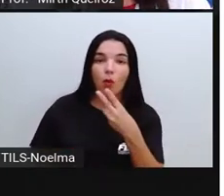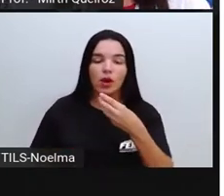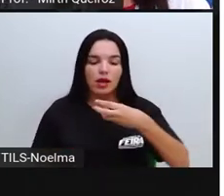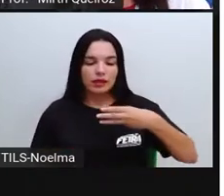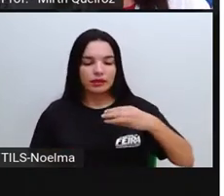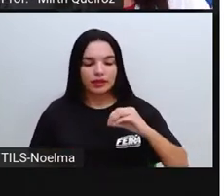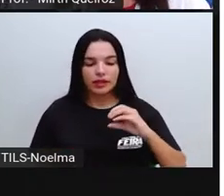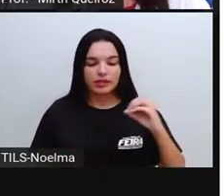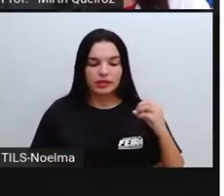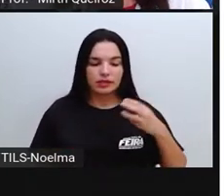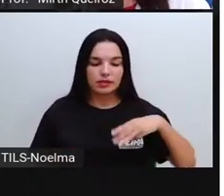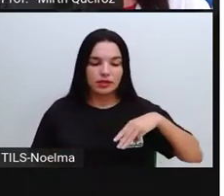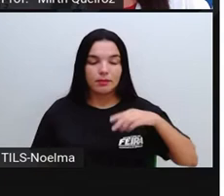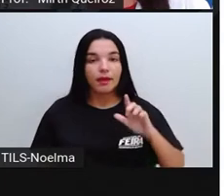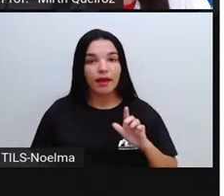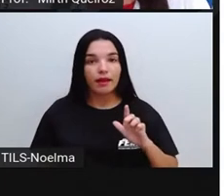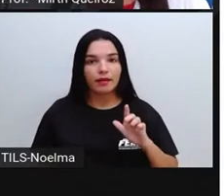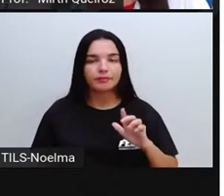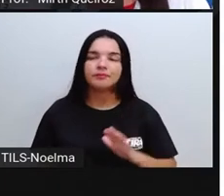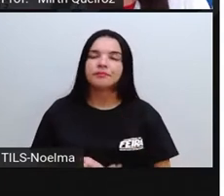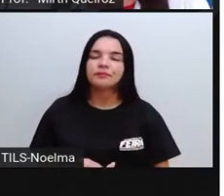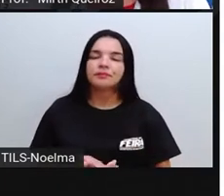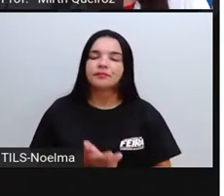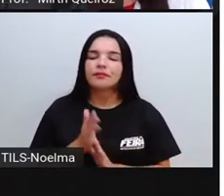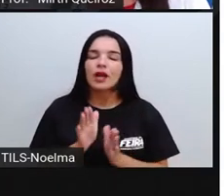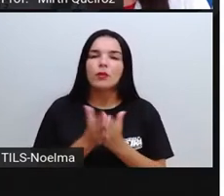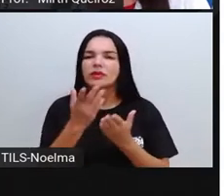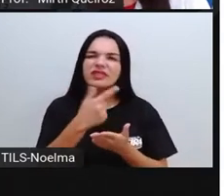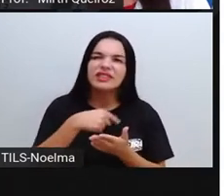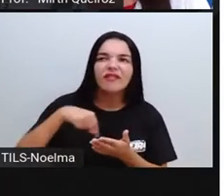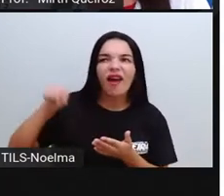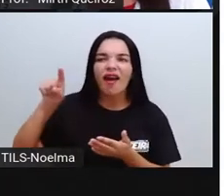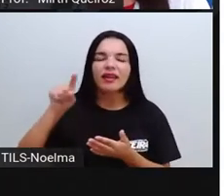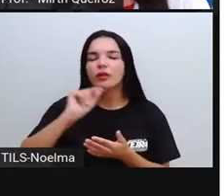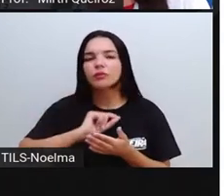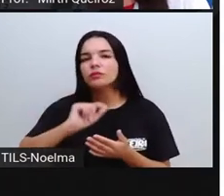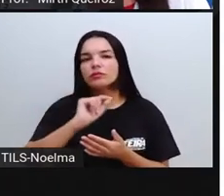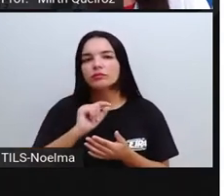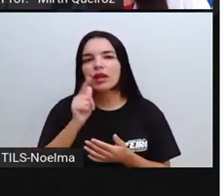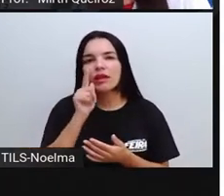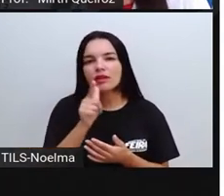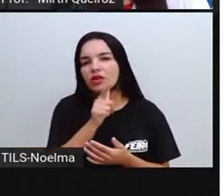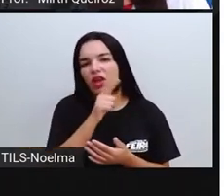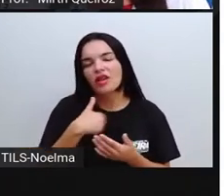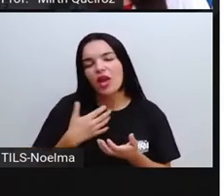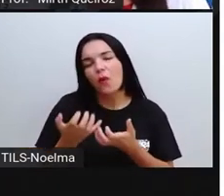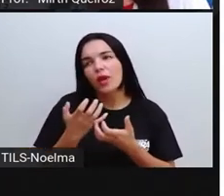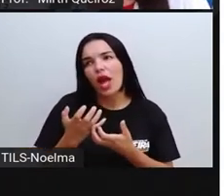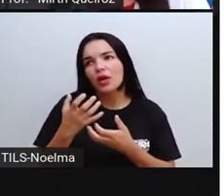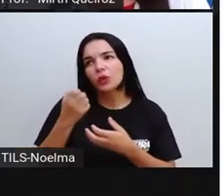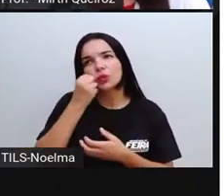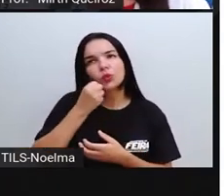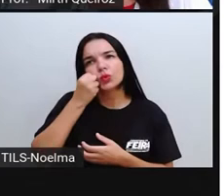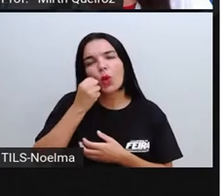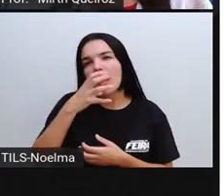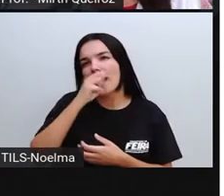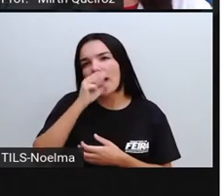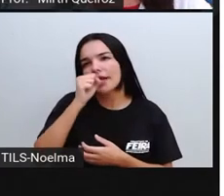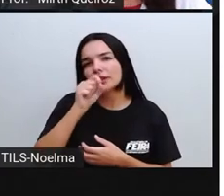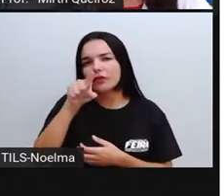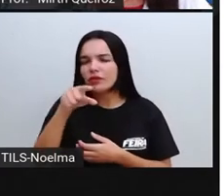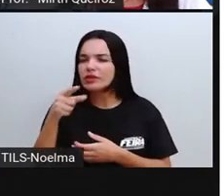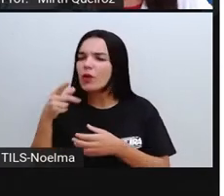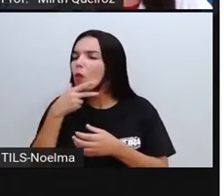Então, quando você vai lá numa lanchonete e vocês falam assim: ah, eu quero um copo de suco de laranja, ele pode perguntar para você: você quer o